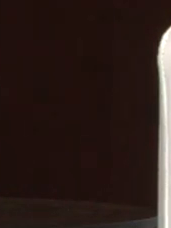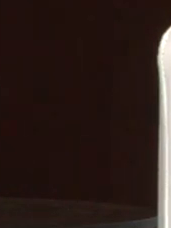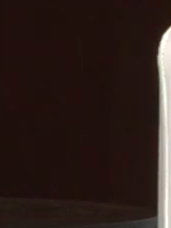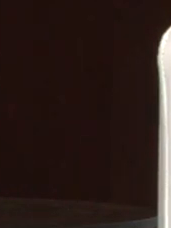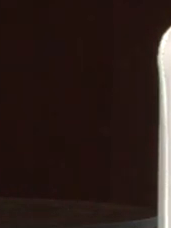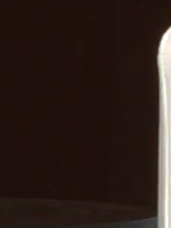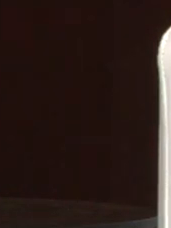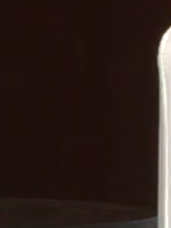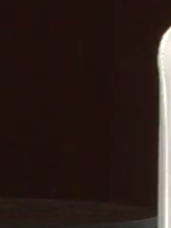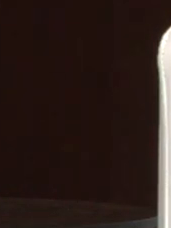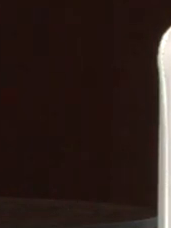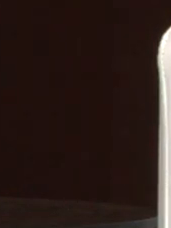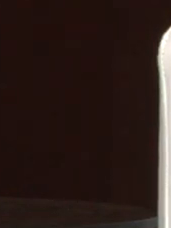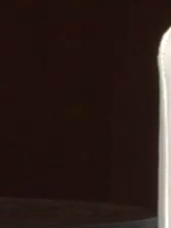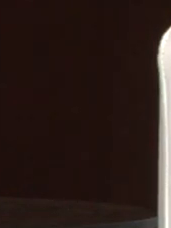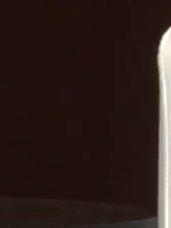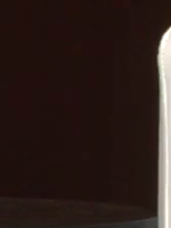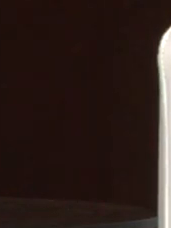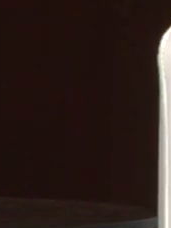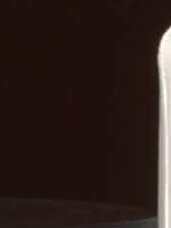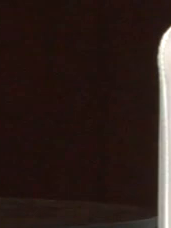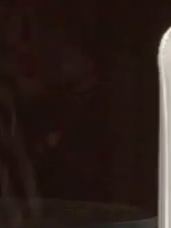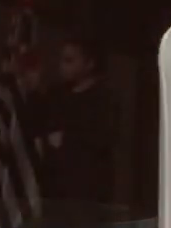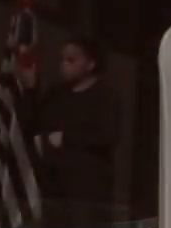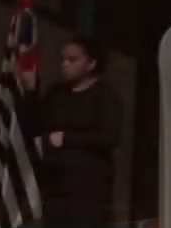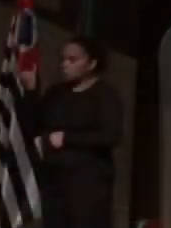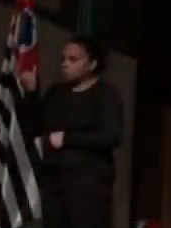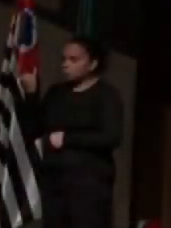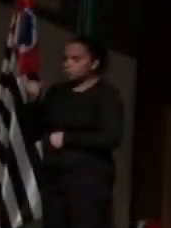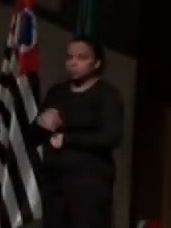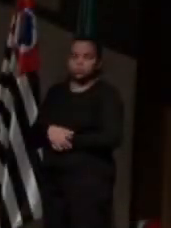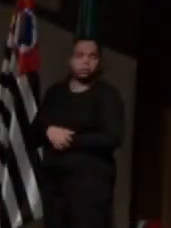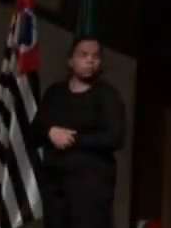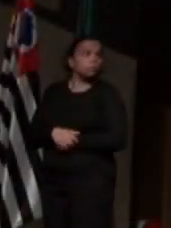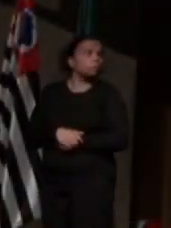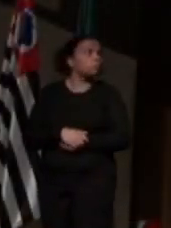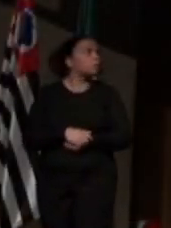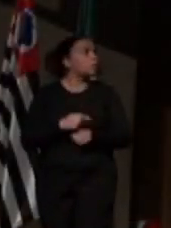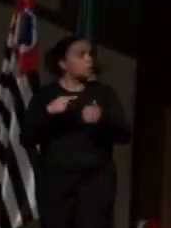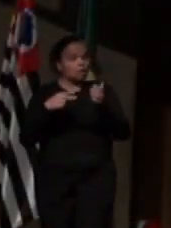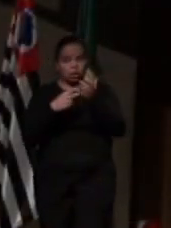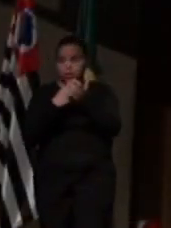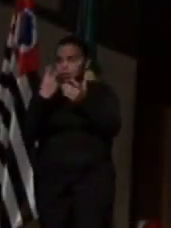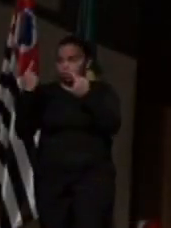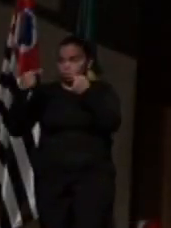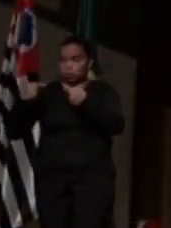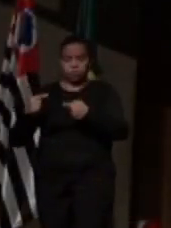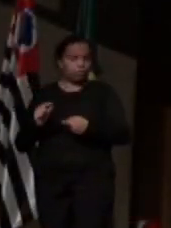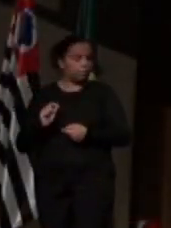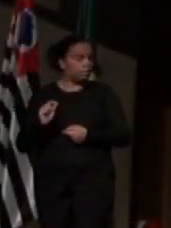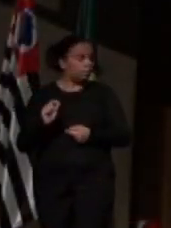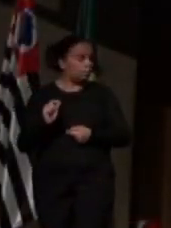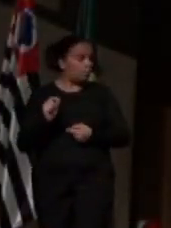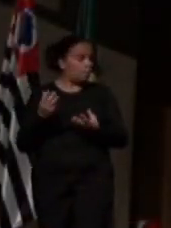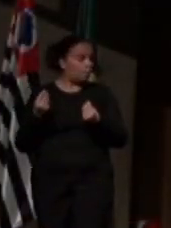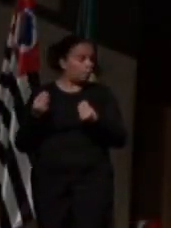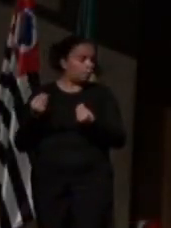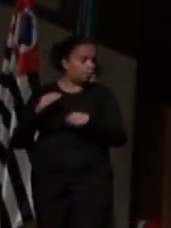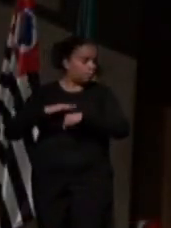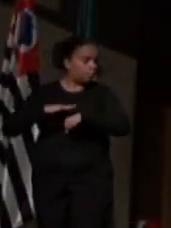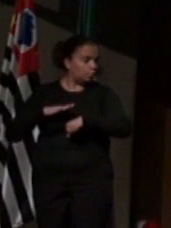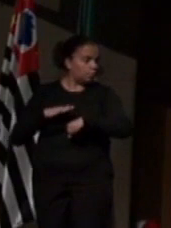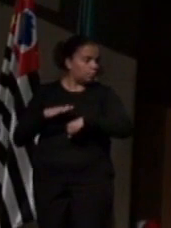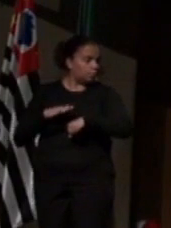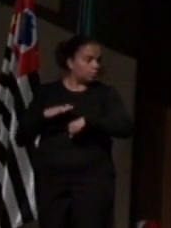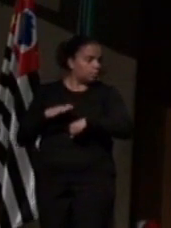nós temos conhecimento que importa. Segundo desafio, e esse é um desafio muito